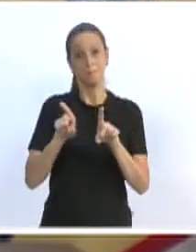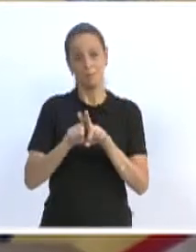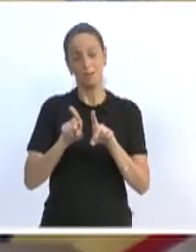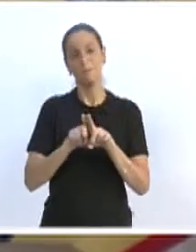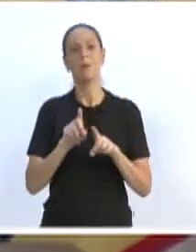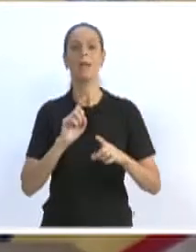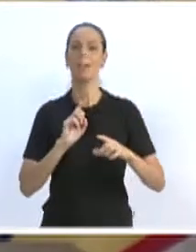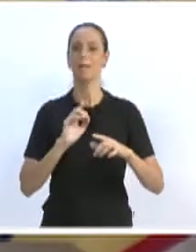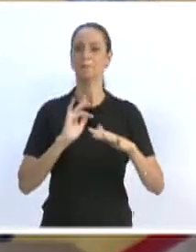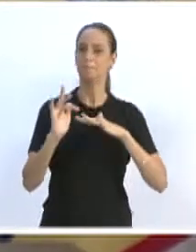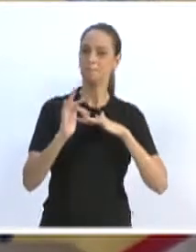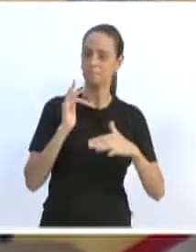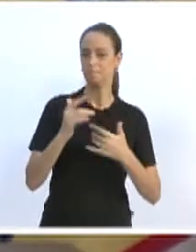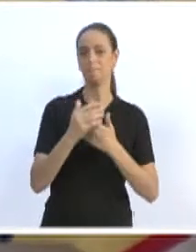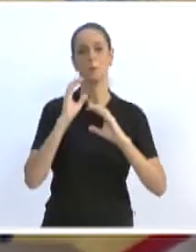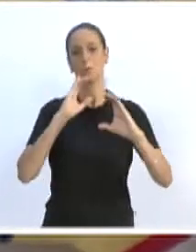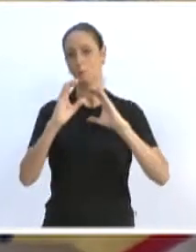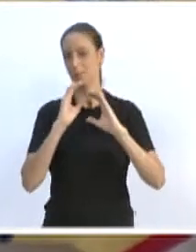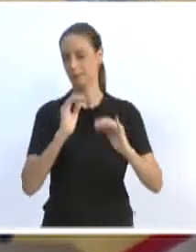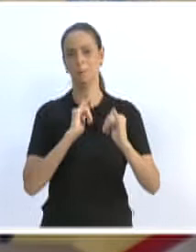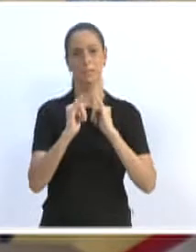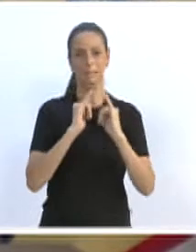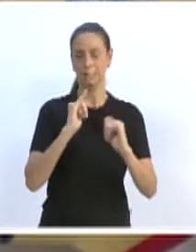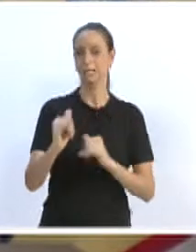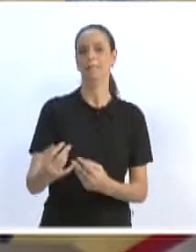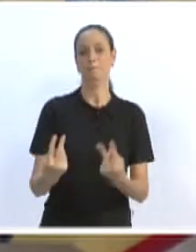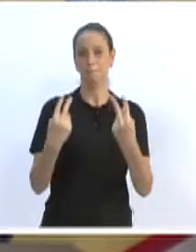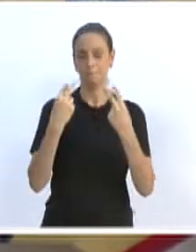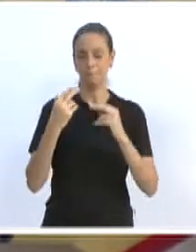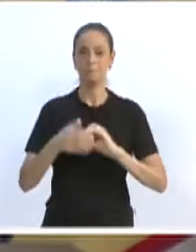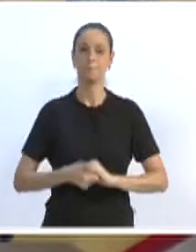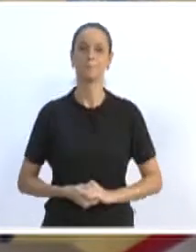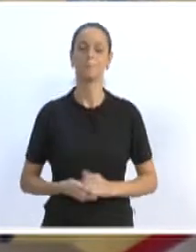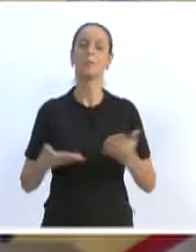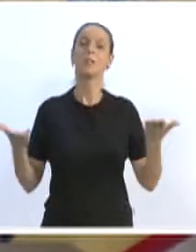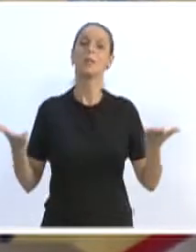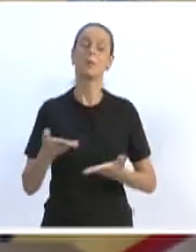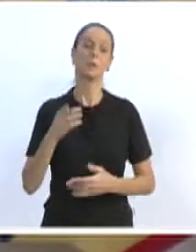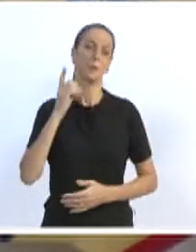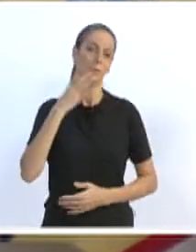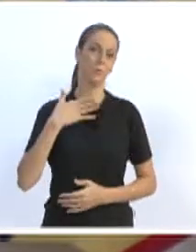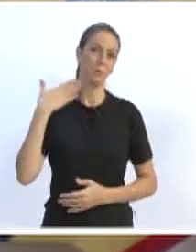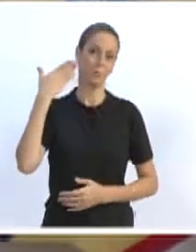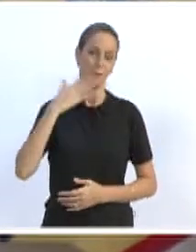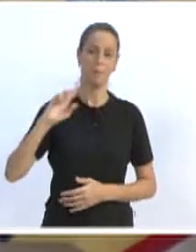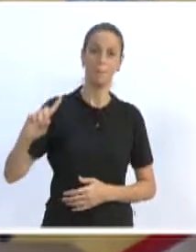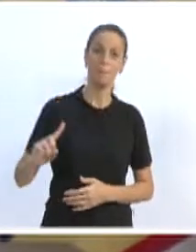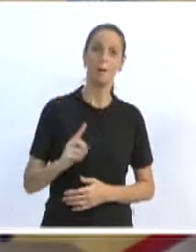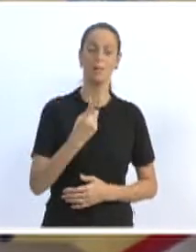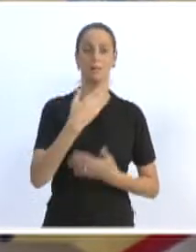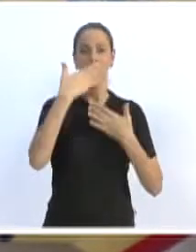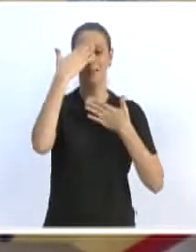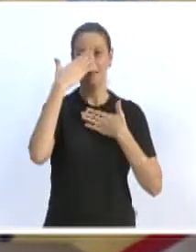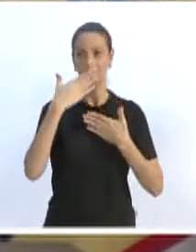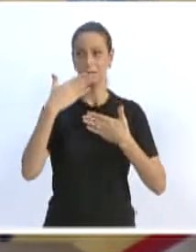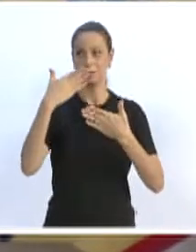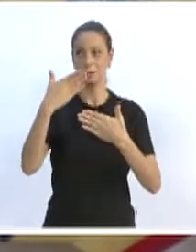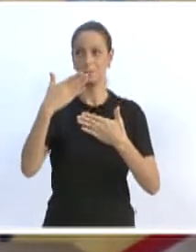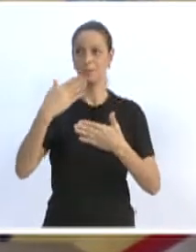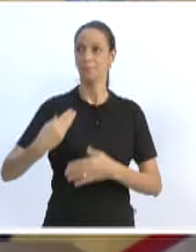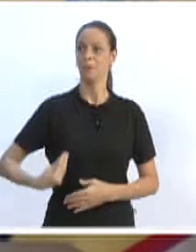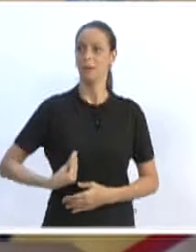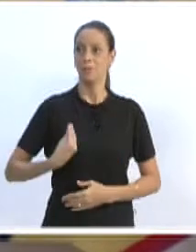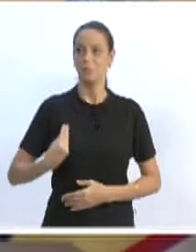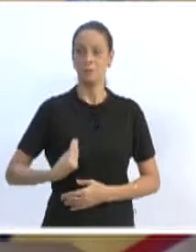meios de comunicação como internet em seu discurso hoje 1º agradecendo a presença